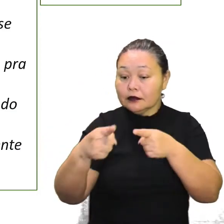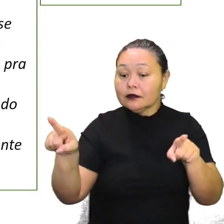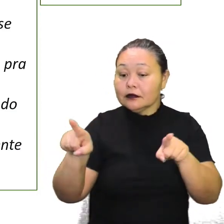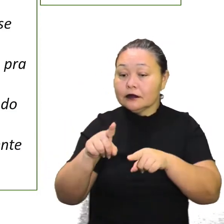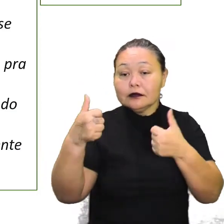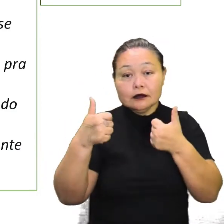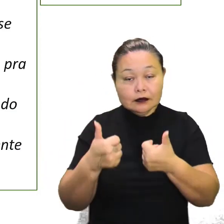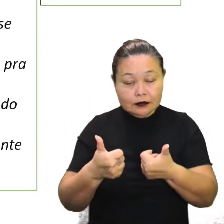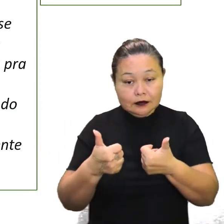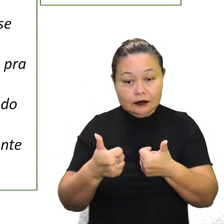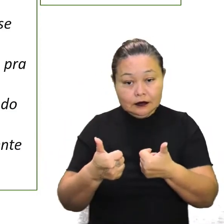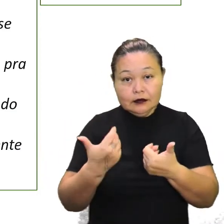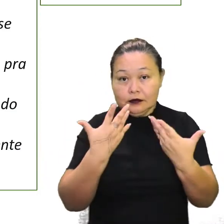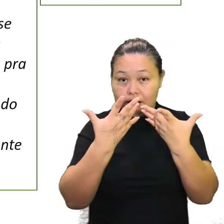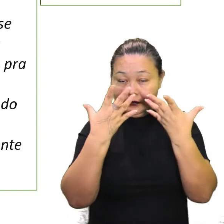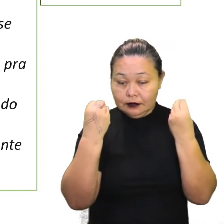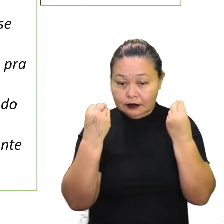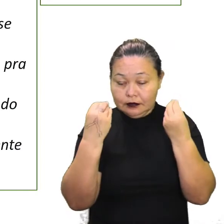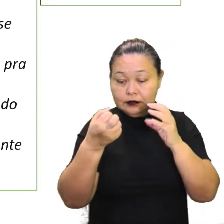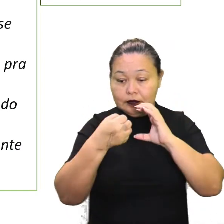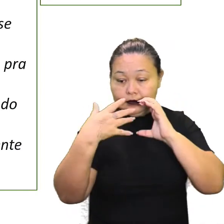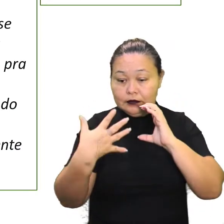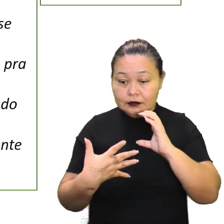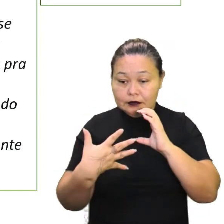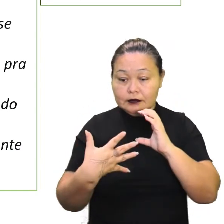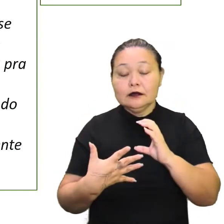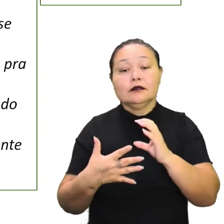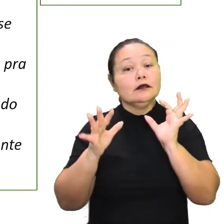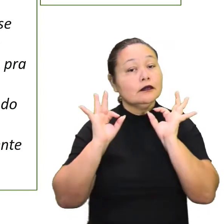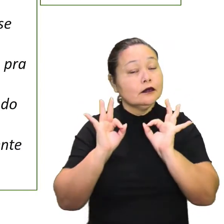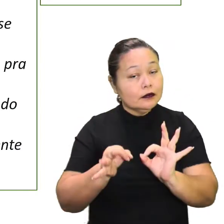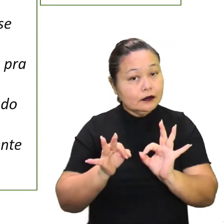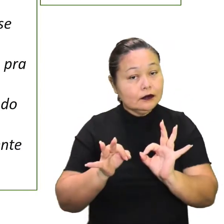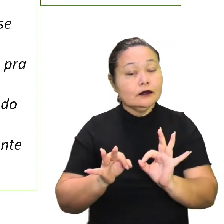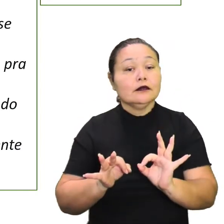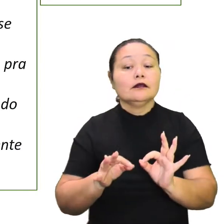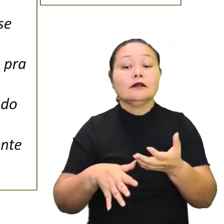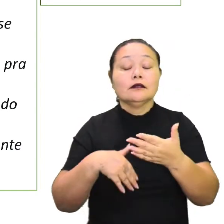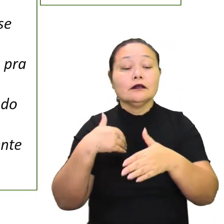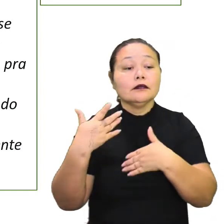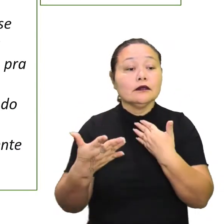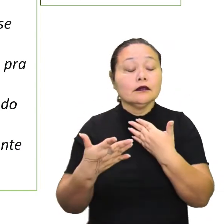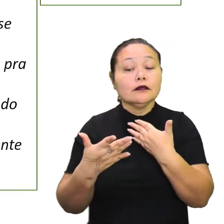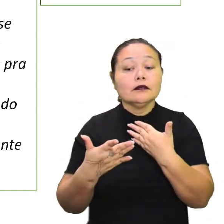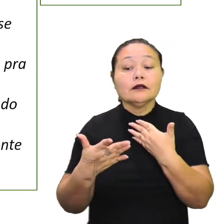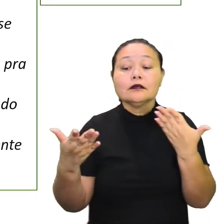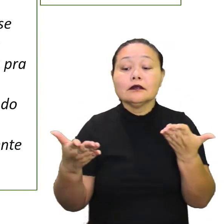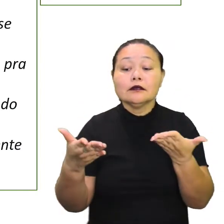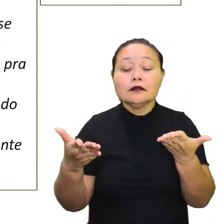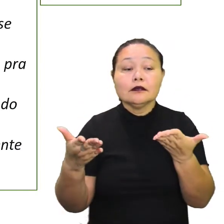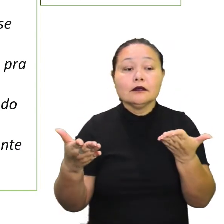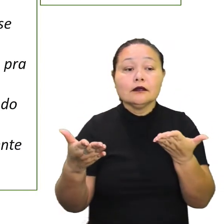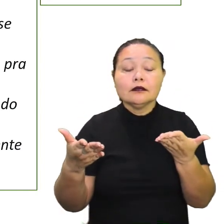música, tá? Então, não esquecer dessas características, correto? Beleza, só que